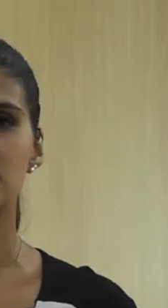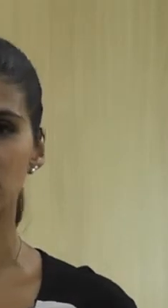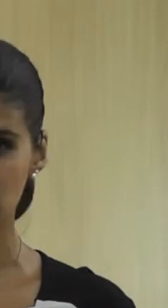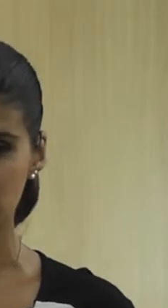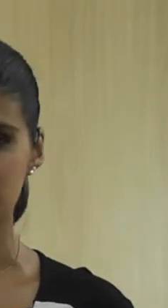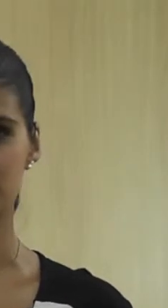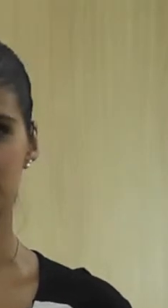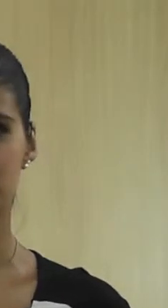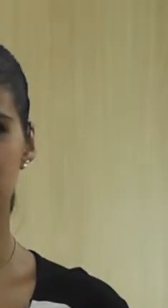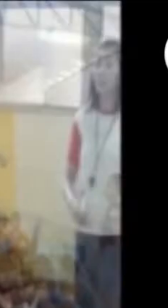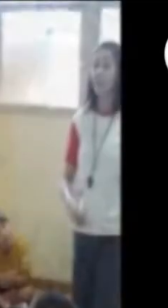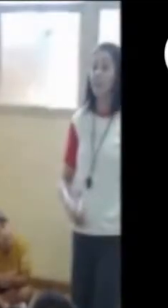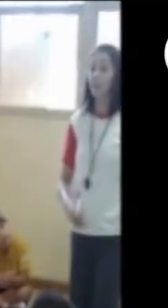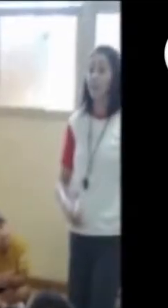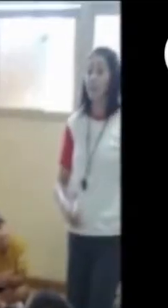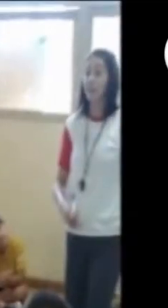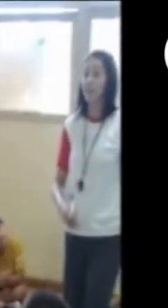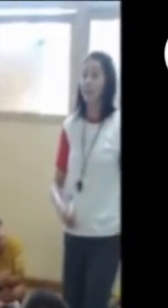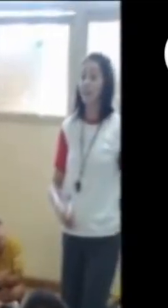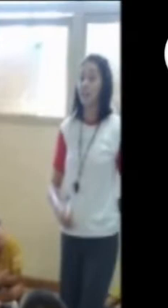Esportes da Prefeitura.